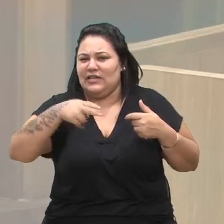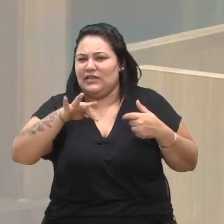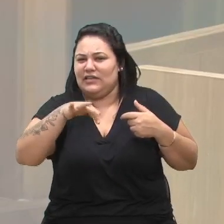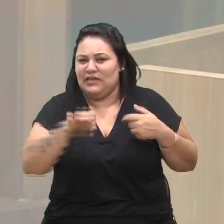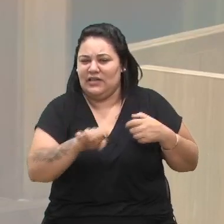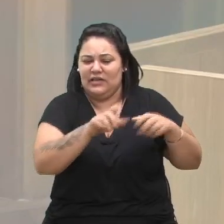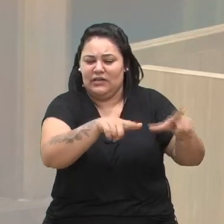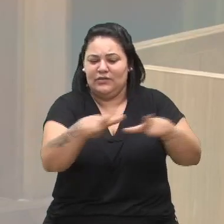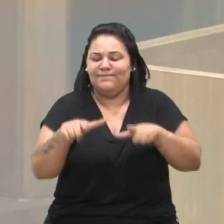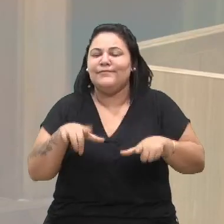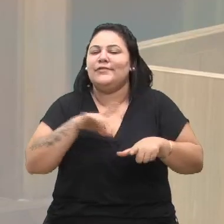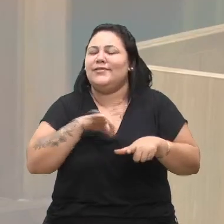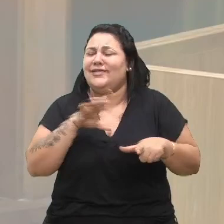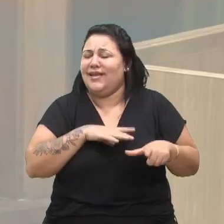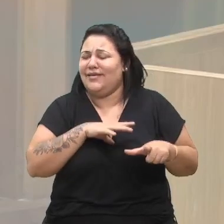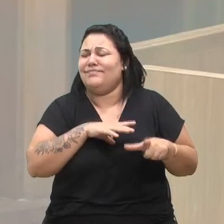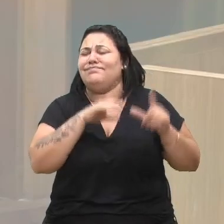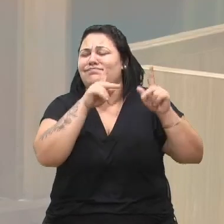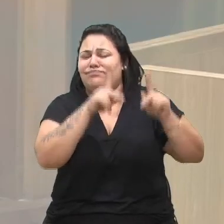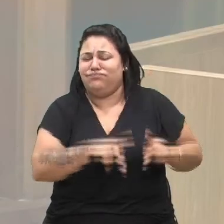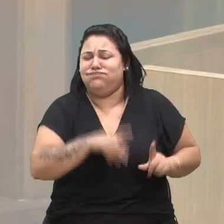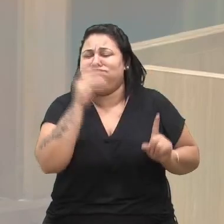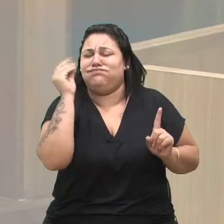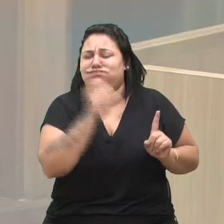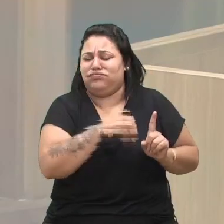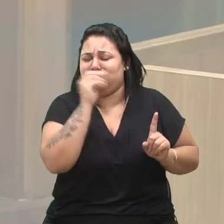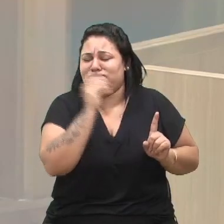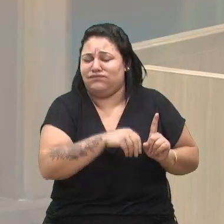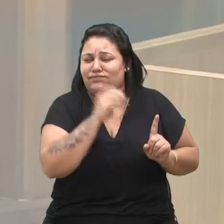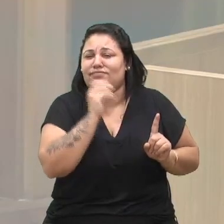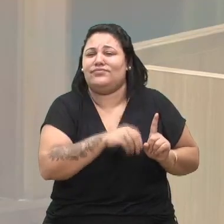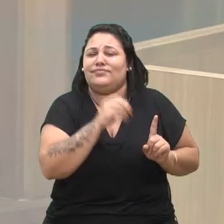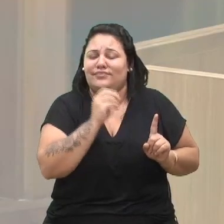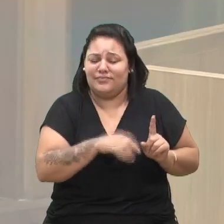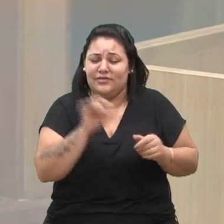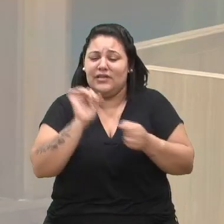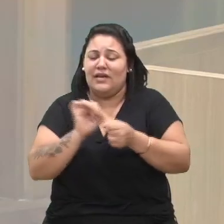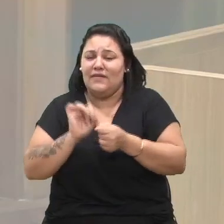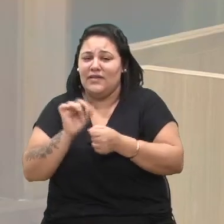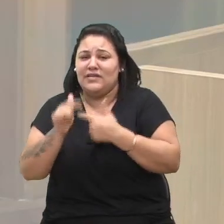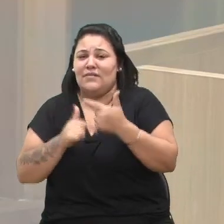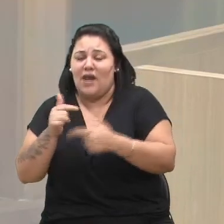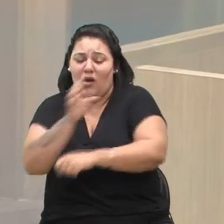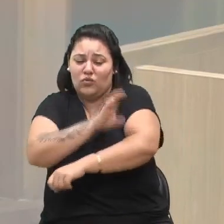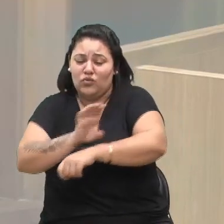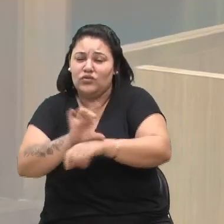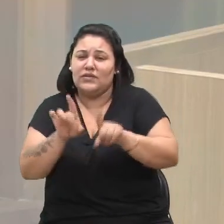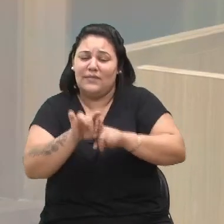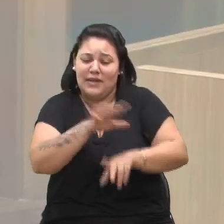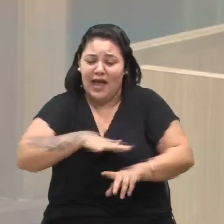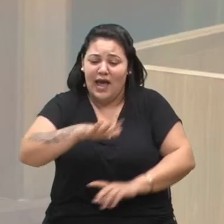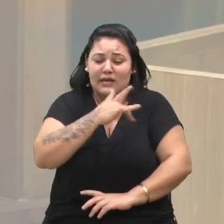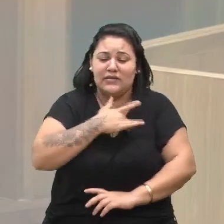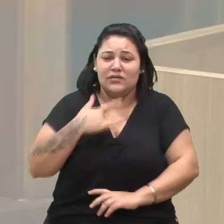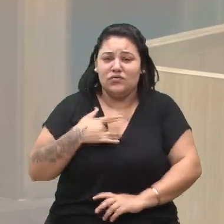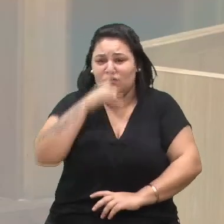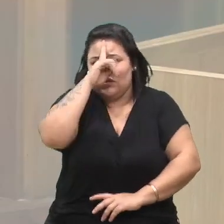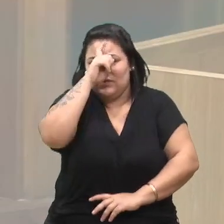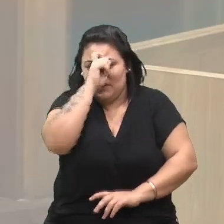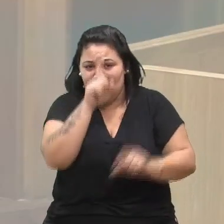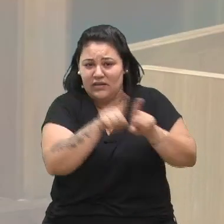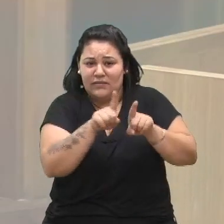tem pessoas em extrema vulnerabilidade, pessoas que a gente pode estar trabalhando com cursos, né, bem na área da saúde, dos hospitais,